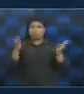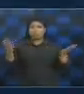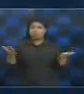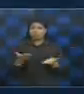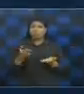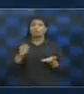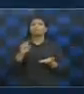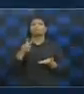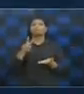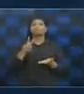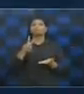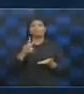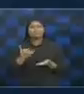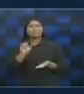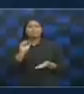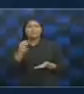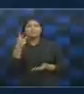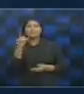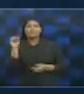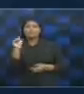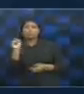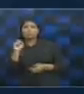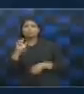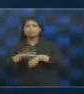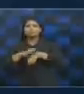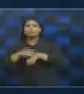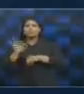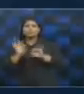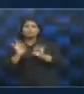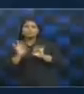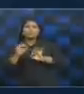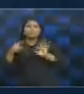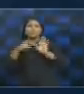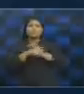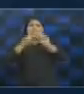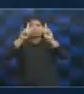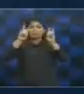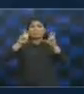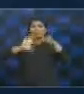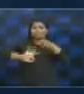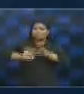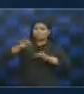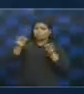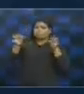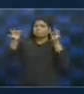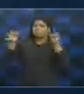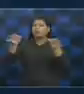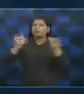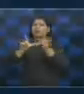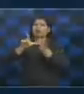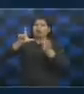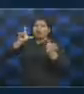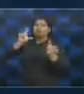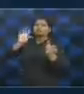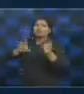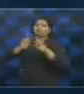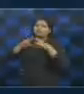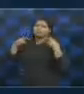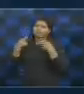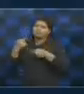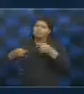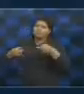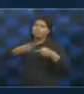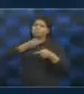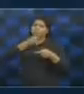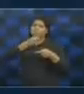terão 30 segundos para elaborar perguntas com temas determinados pelo jornalismo da Band, que serão sorteados ao